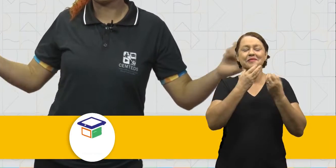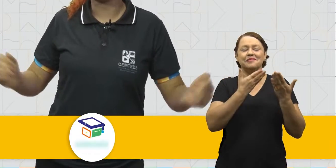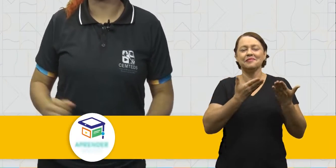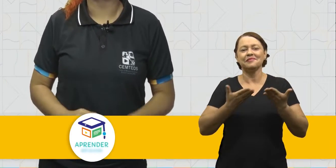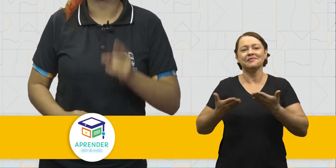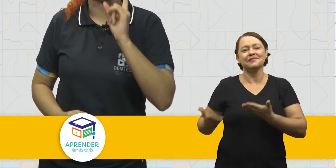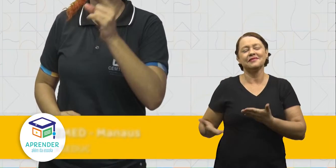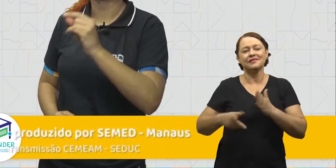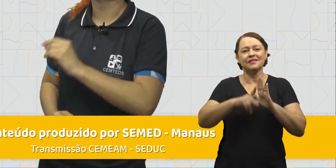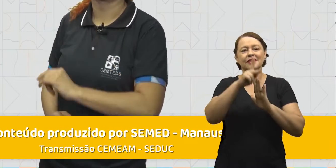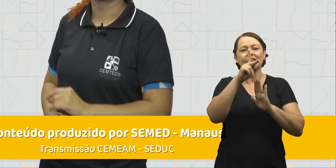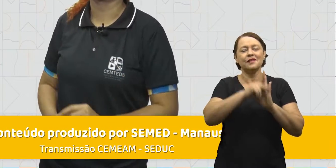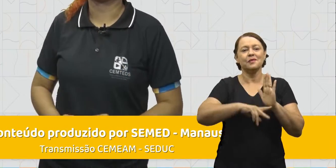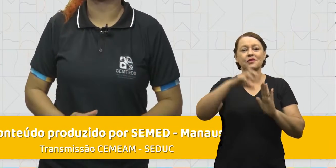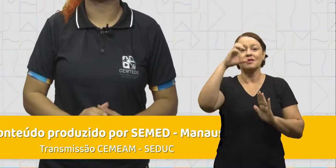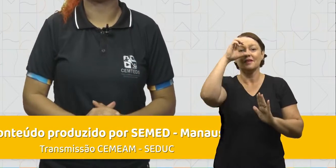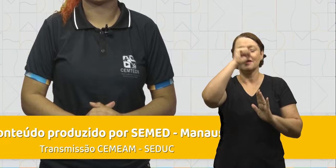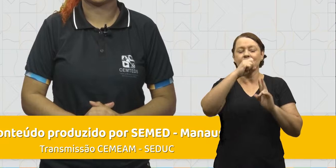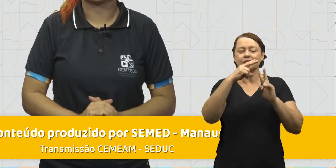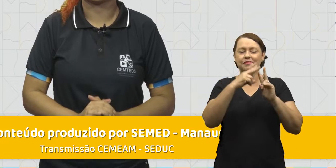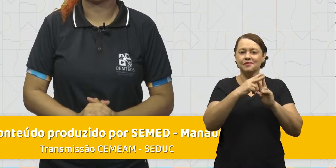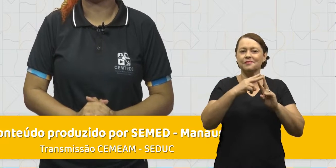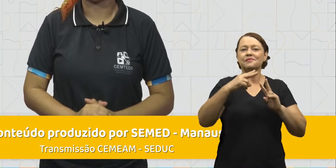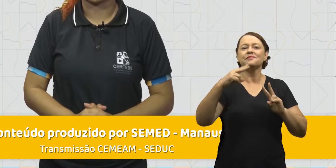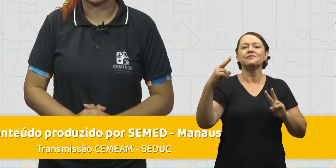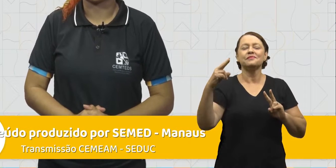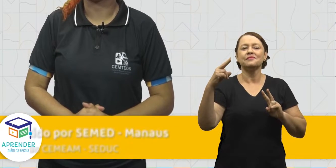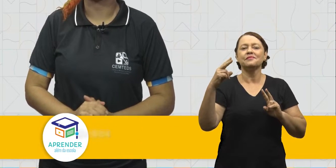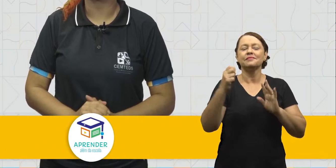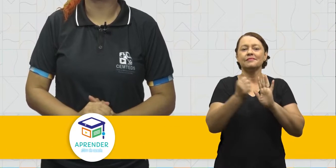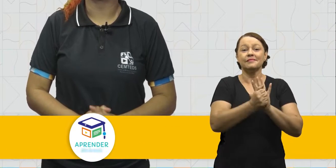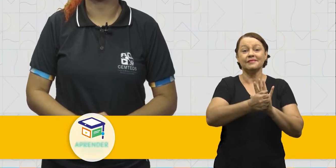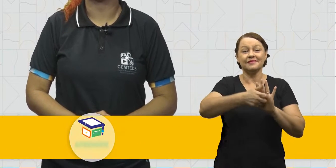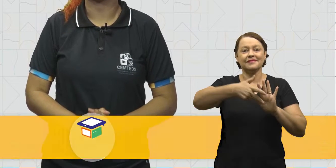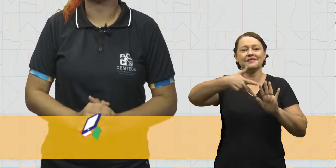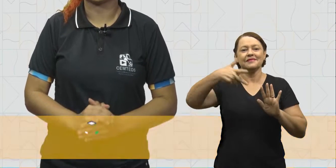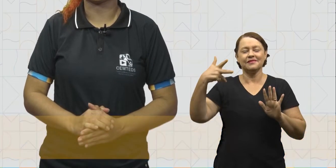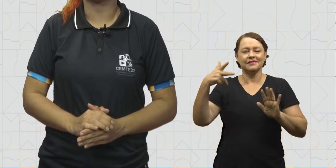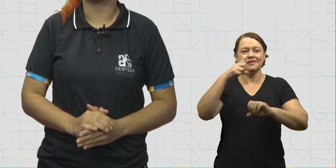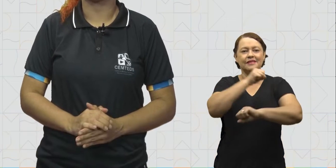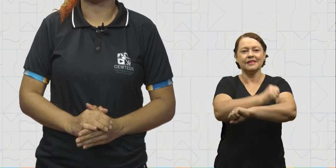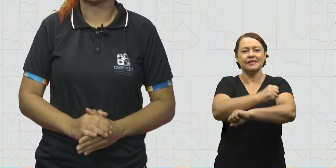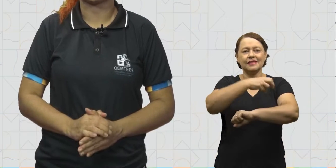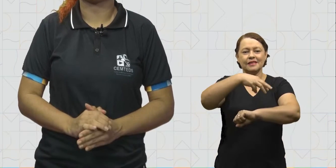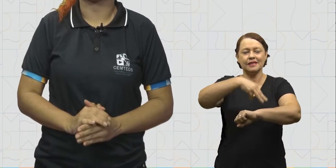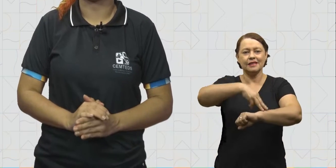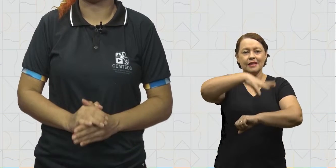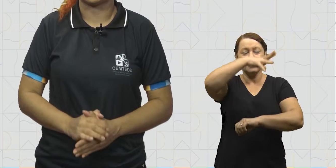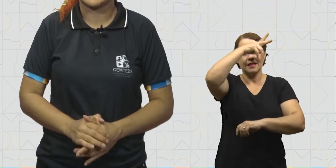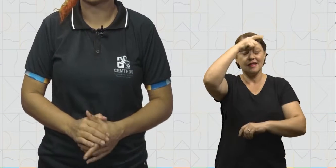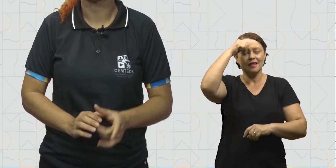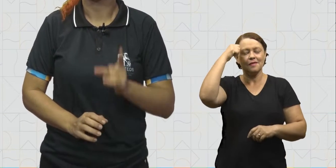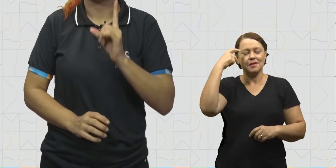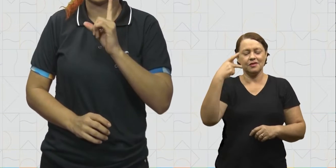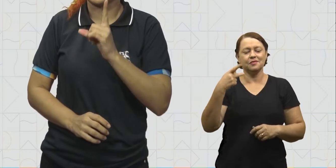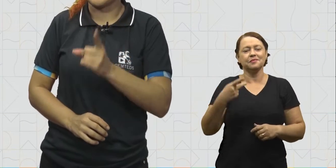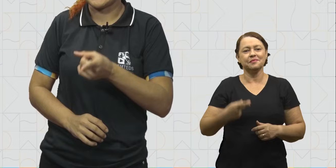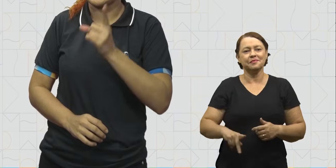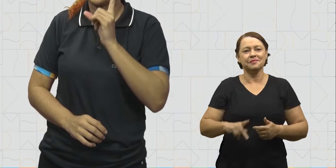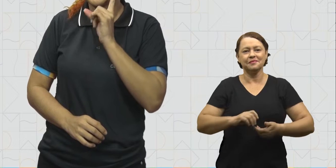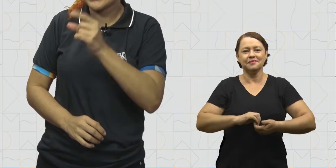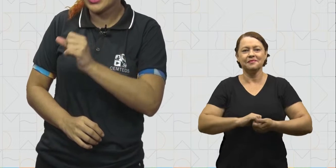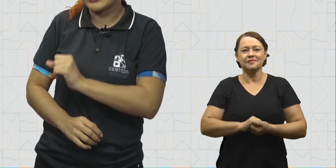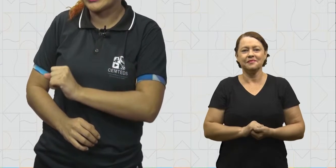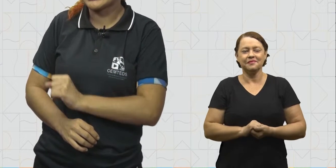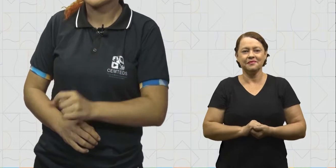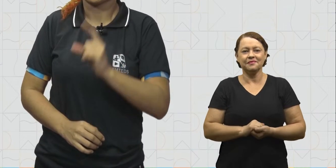Seja bem-vindo ao projeto Aprender Além da Escola do Centro de Mídias e Tecnologias Educacionais da